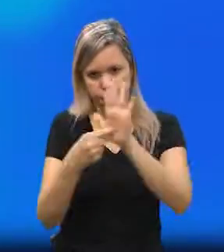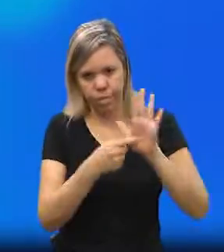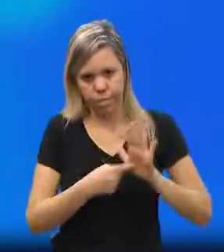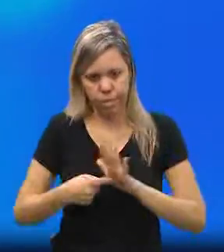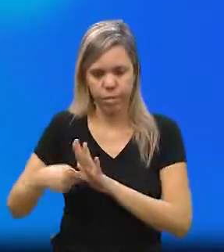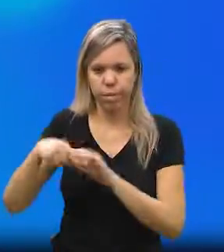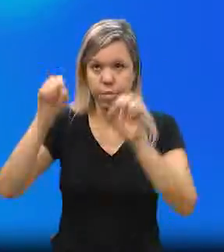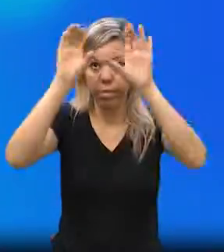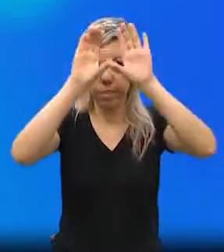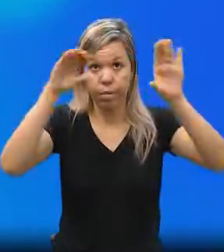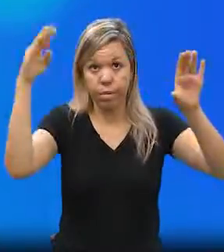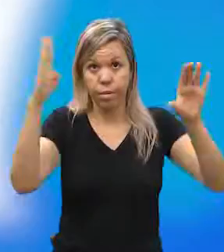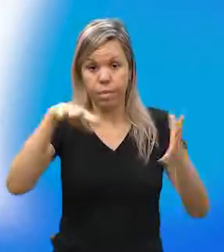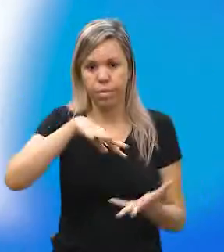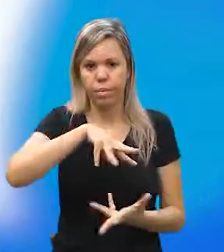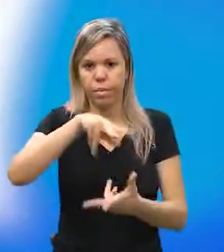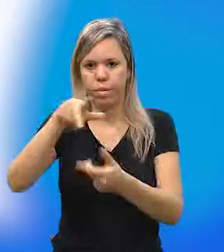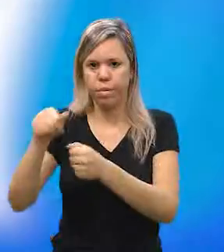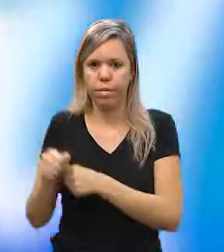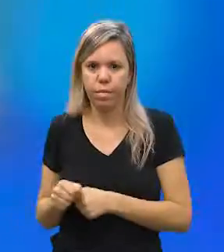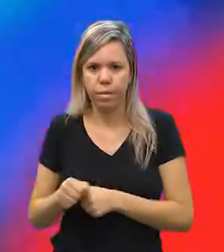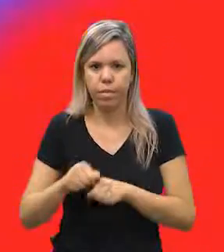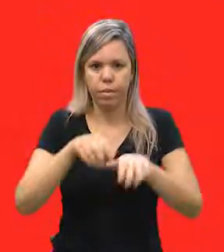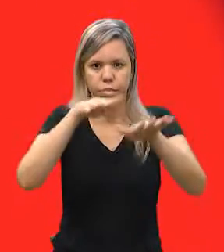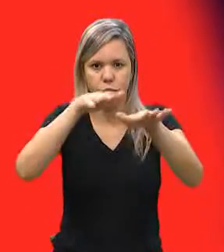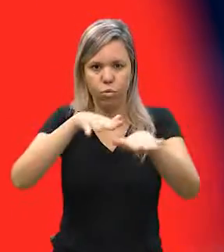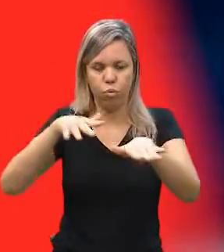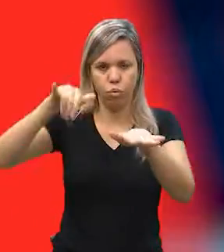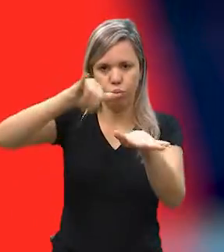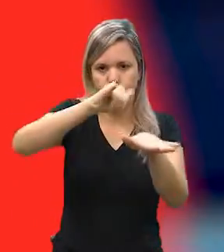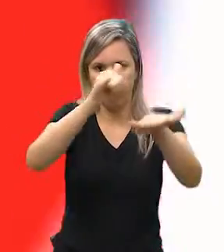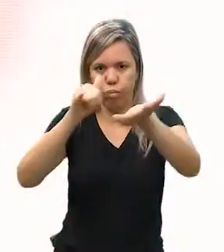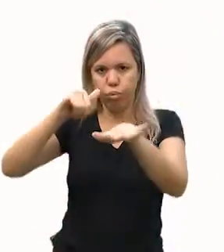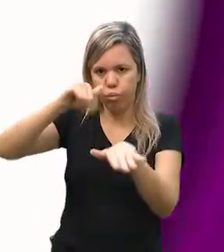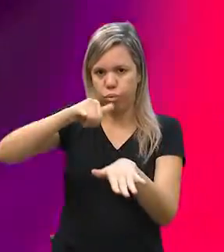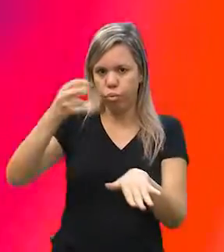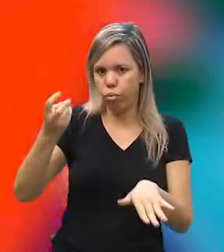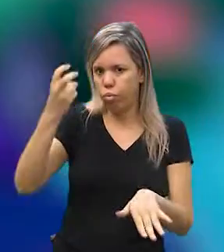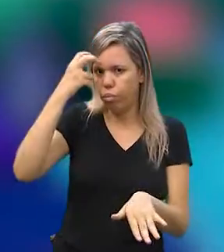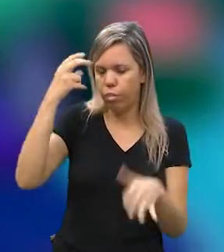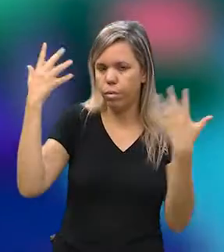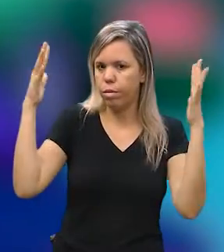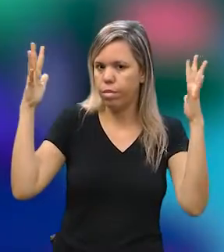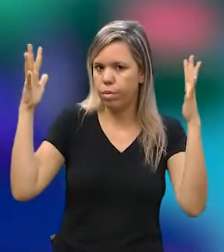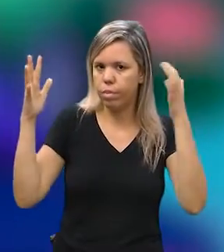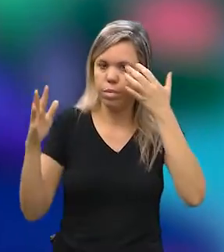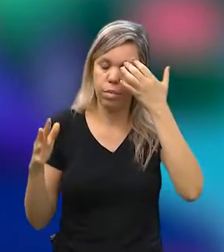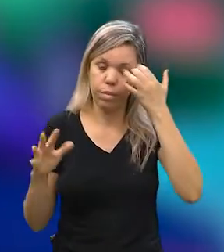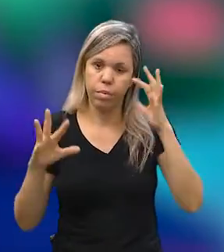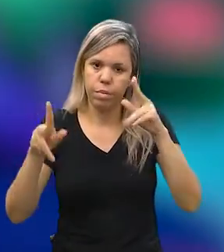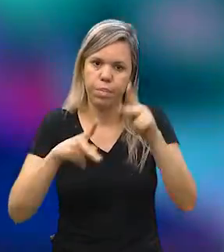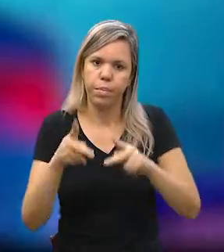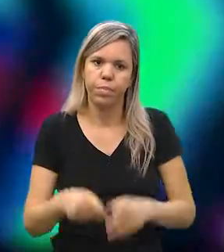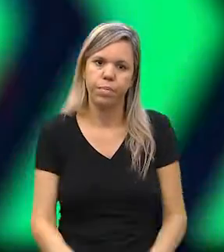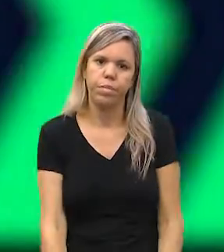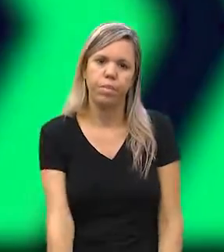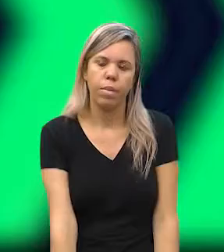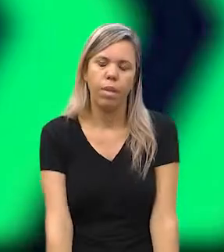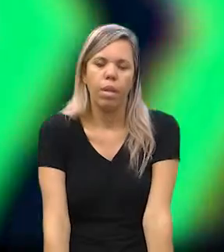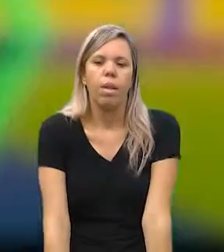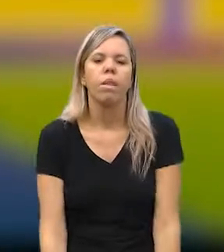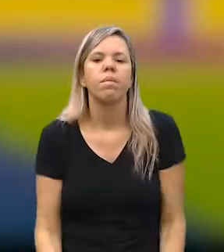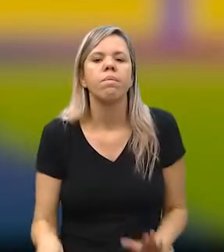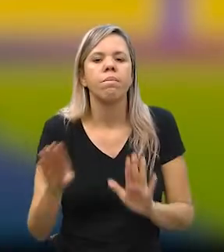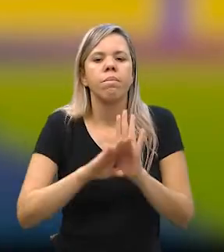apresentações no céu do Brasil e do mundo, Esquadrilha da Fumaça também é cultura. Parabéns a toda a rapaziada. E para